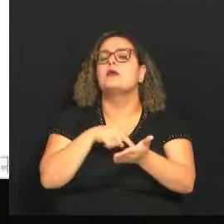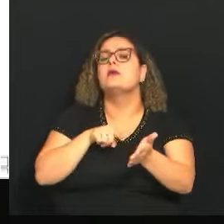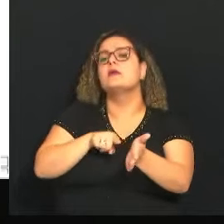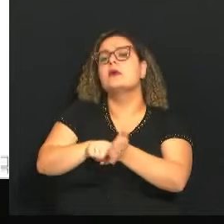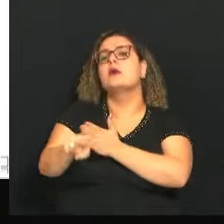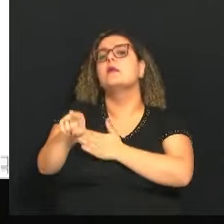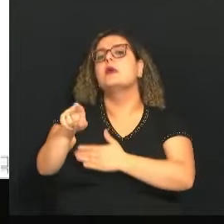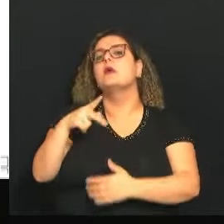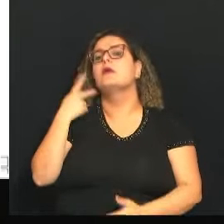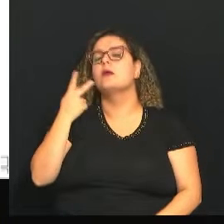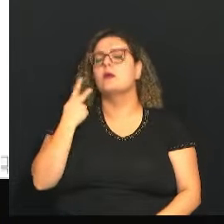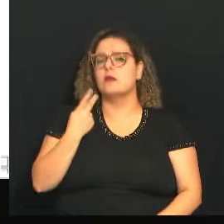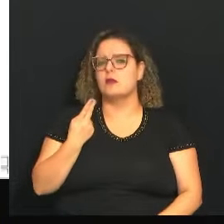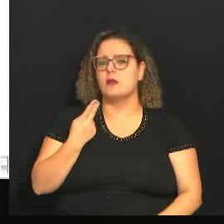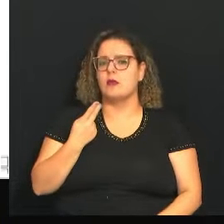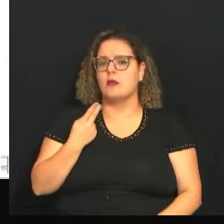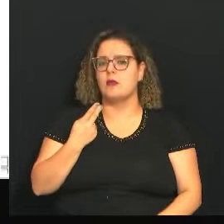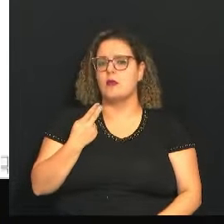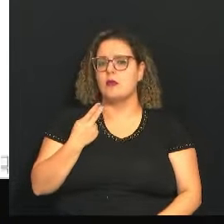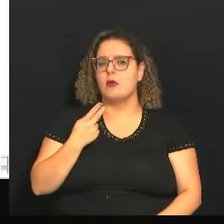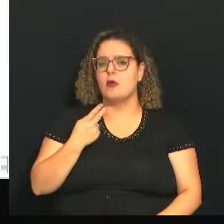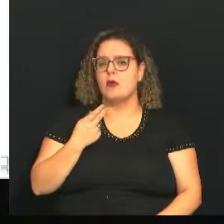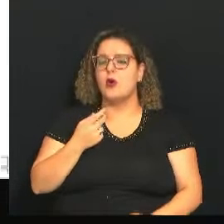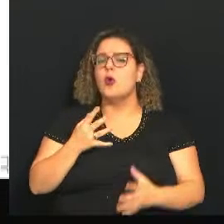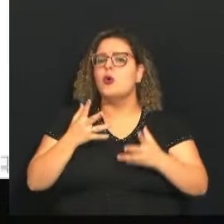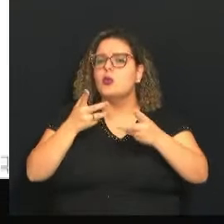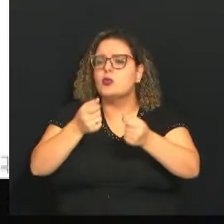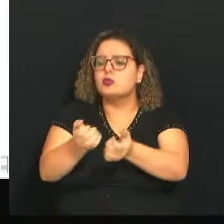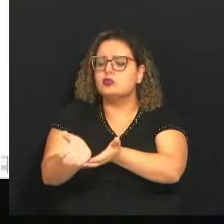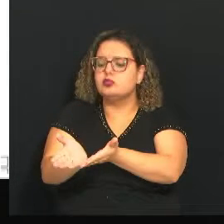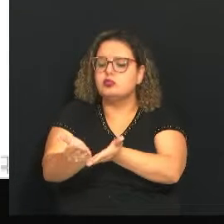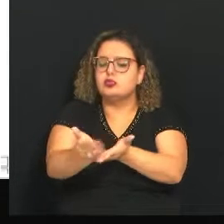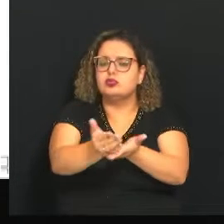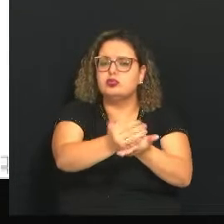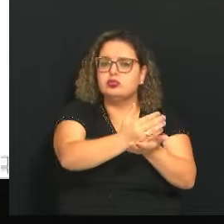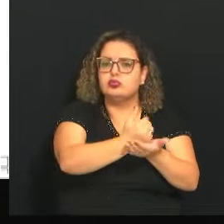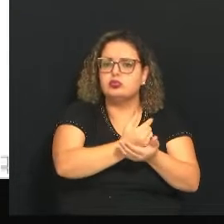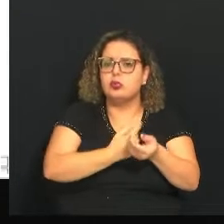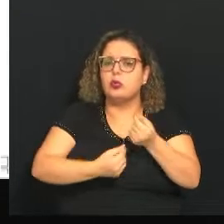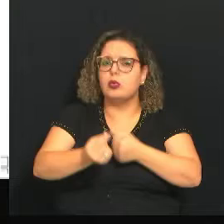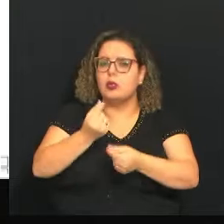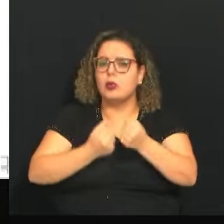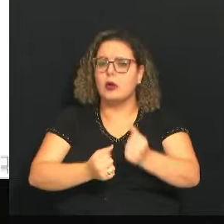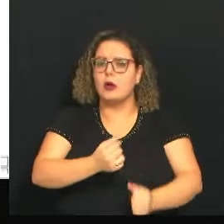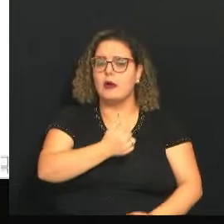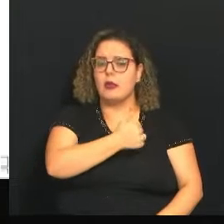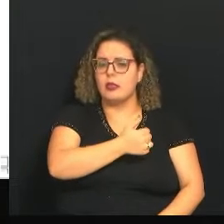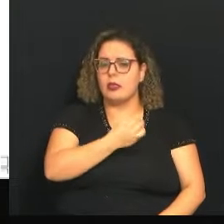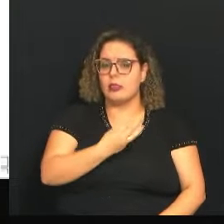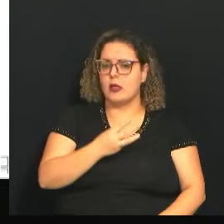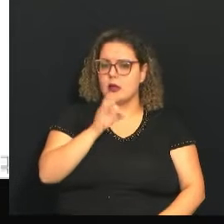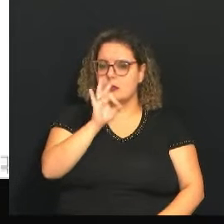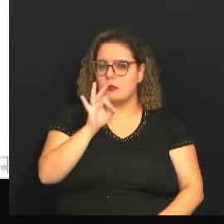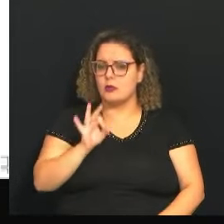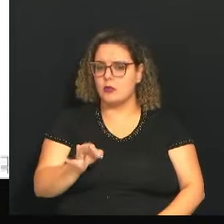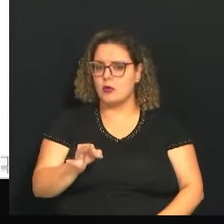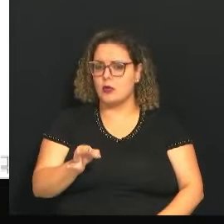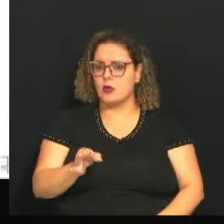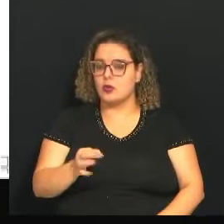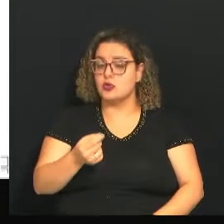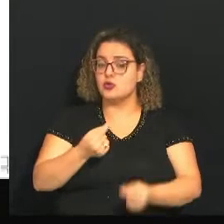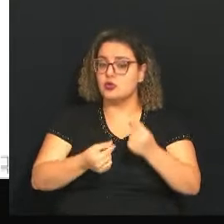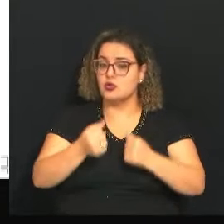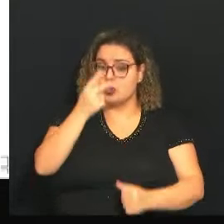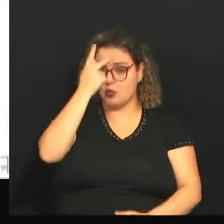né? Onde esse excesso de arrecadação, ou esse ganho de 13 pontos percentuais de dinheiro próprio,